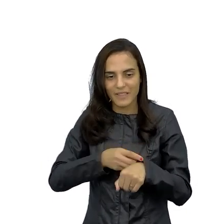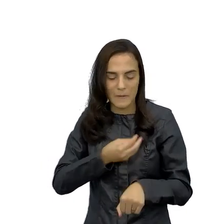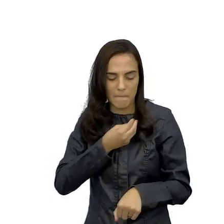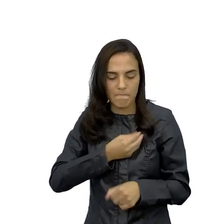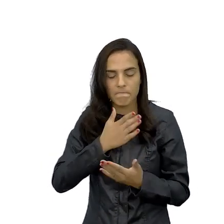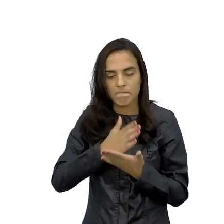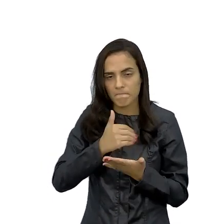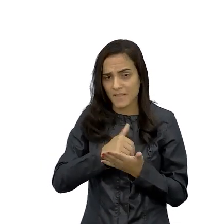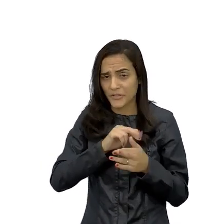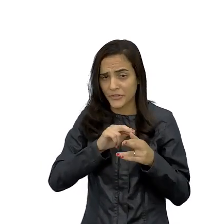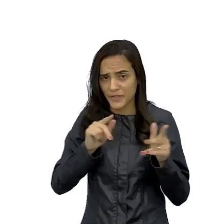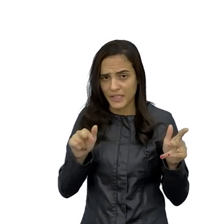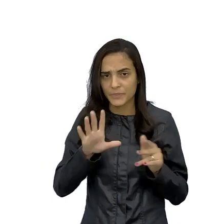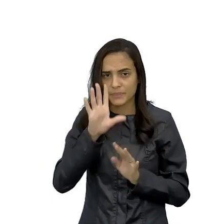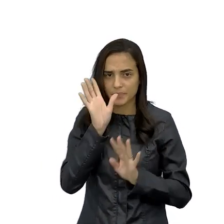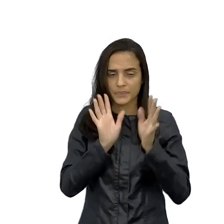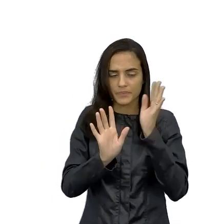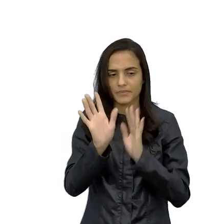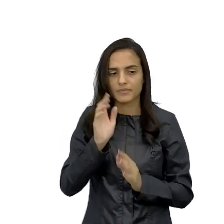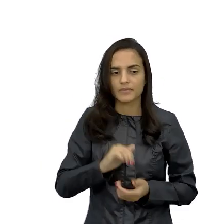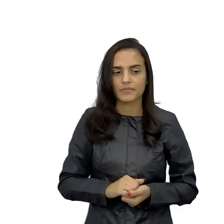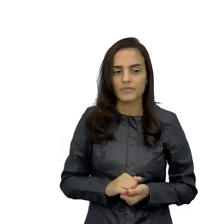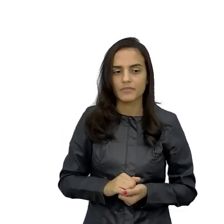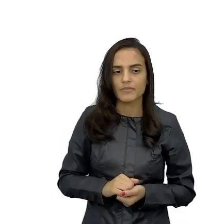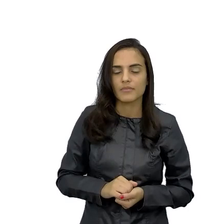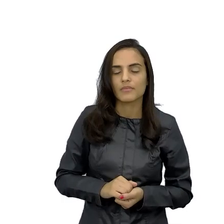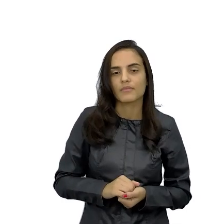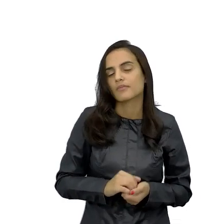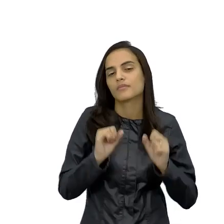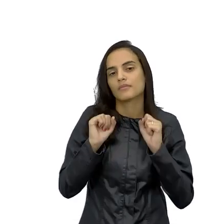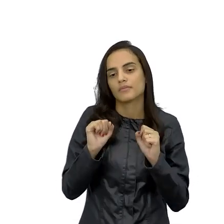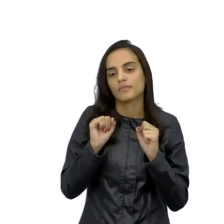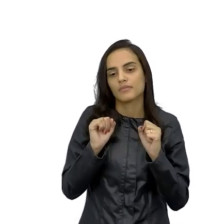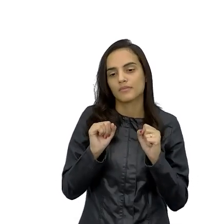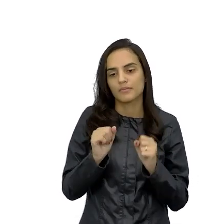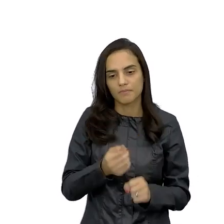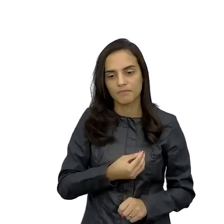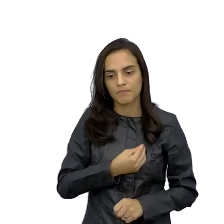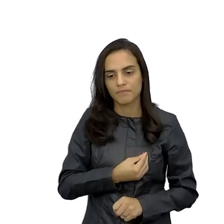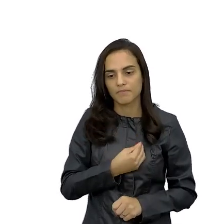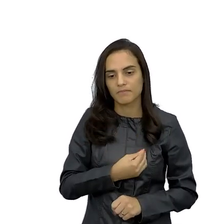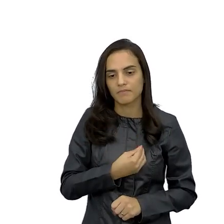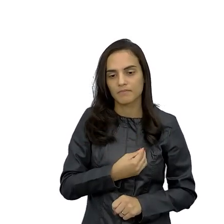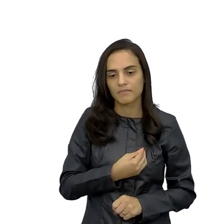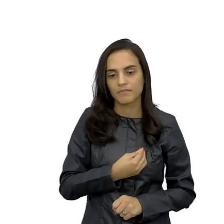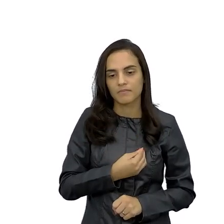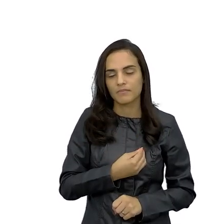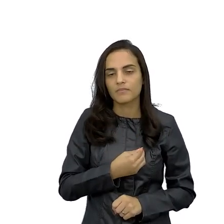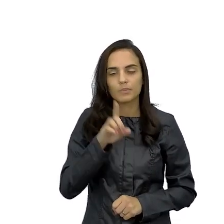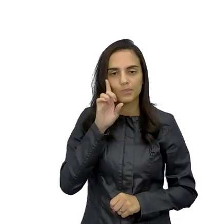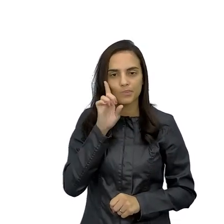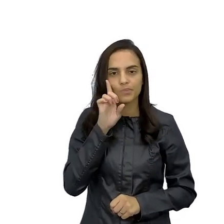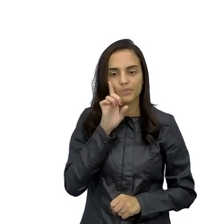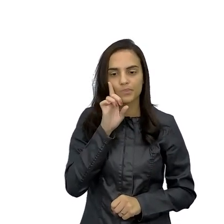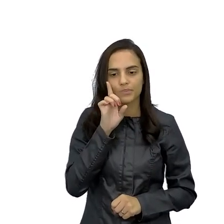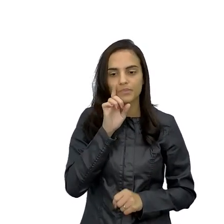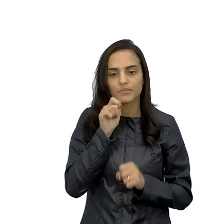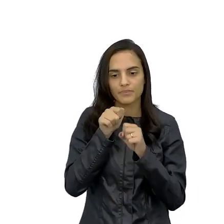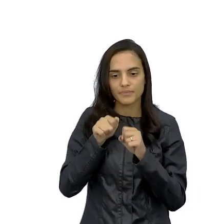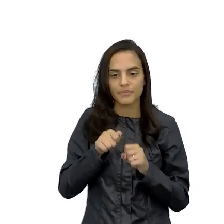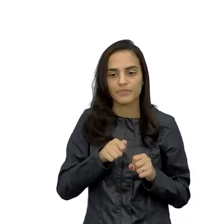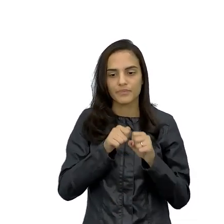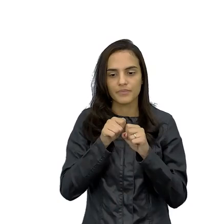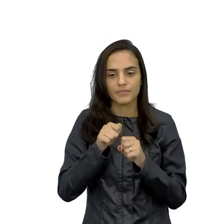dia em diversas situações, né, para poder vivenciar isso cotidianamente, que faz, no